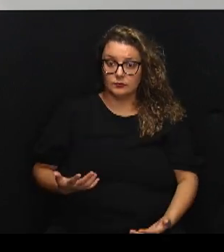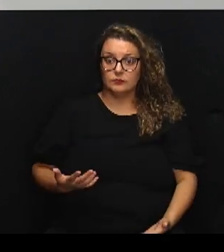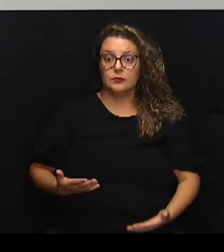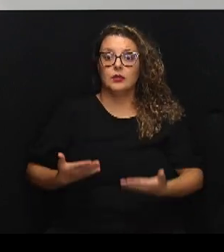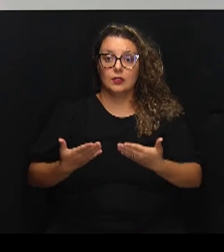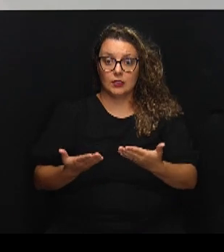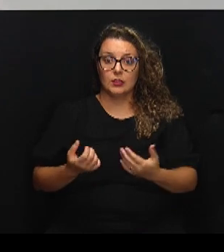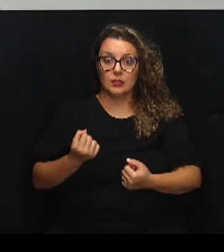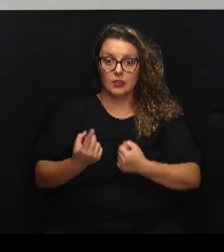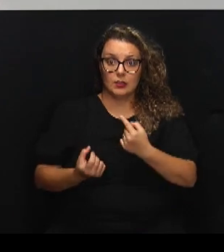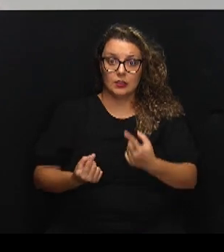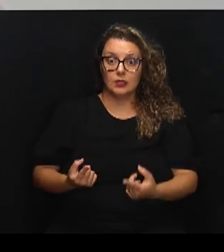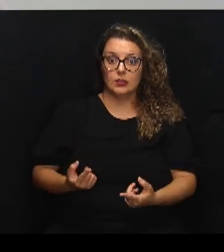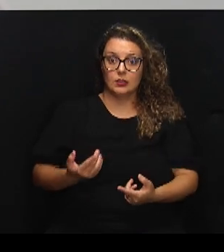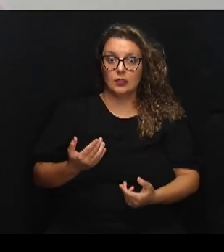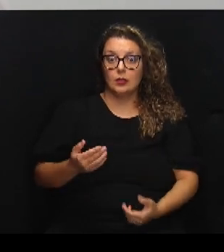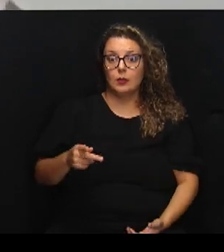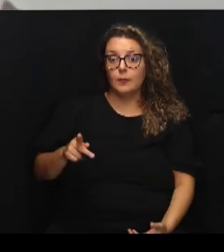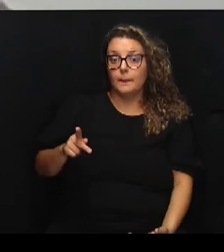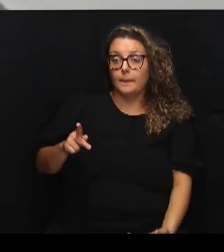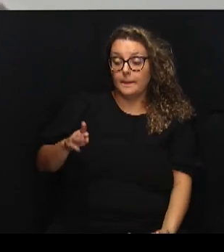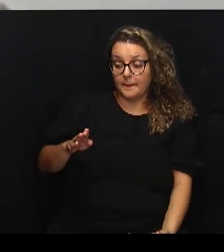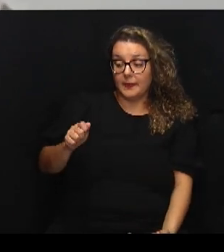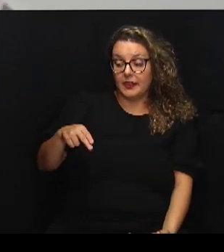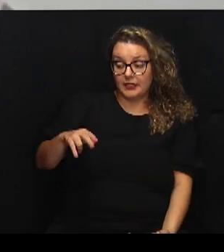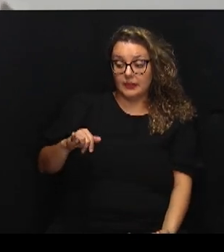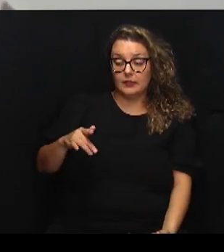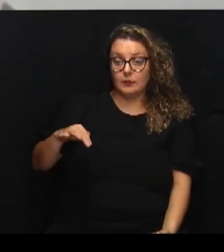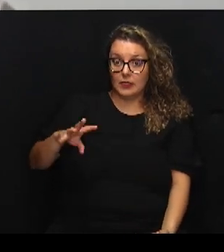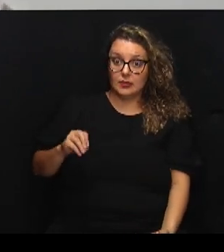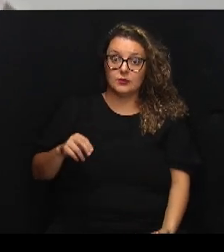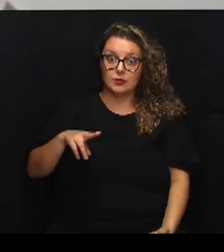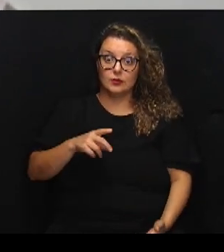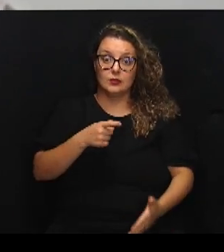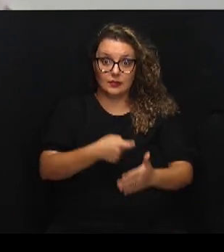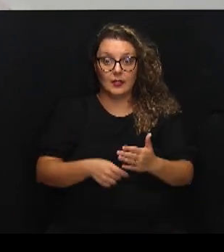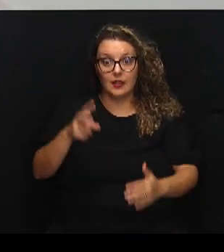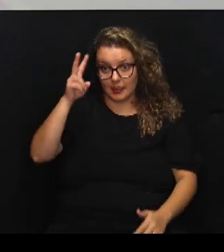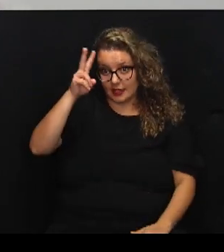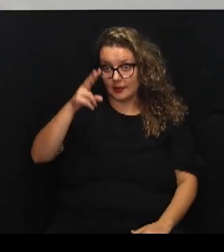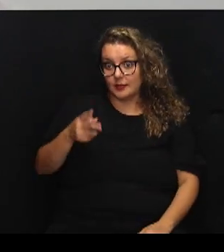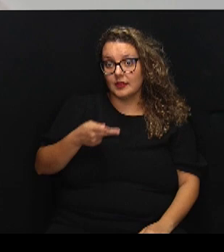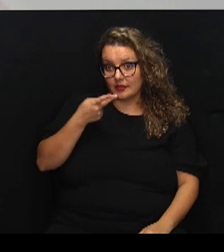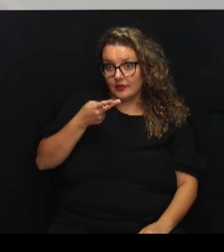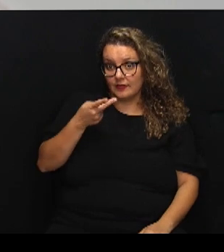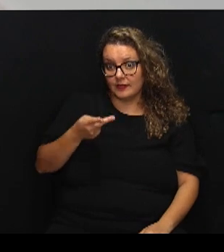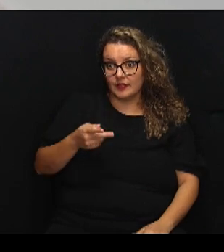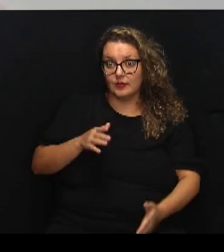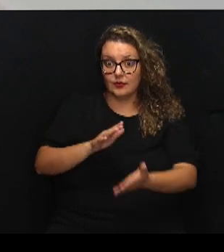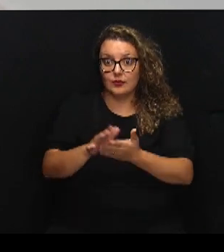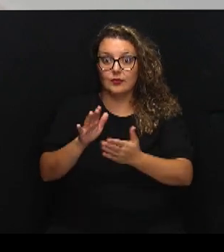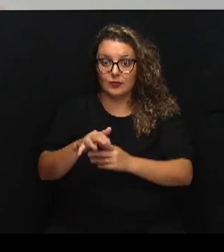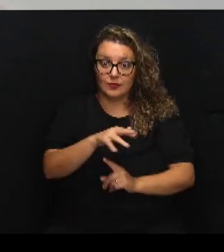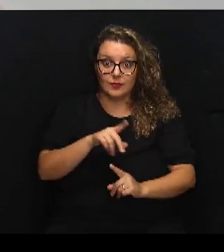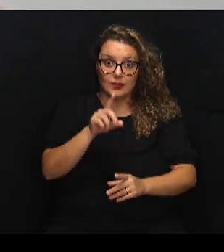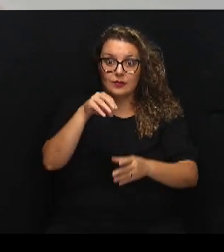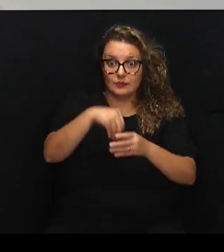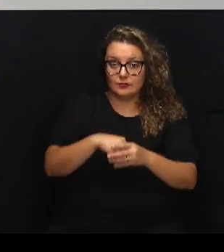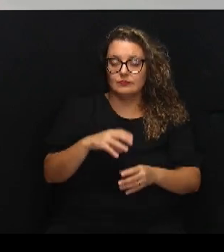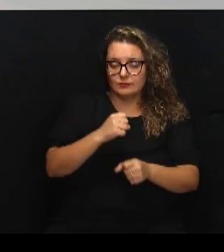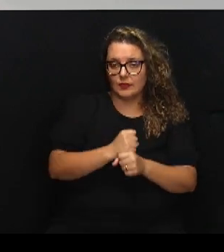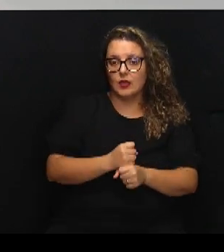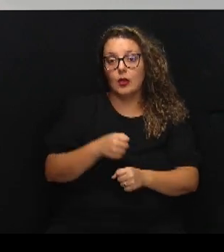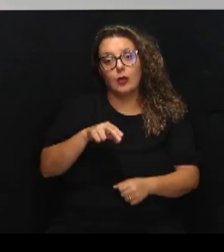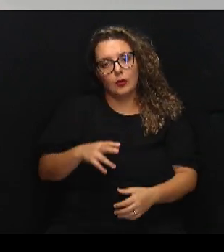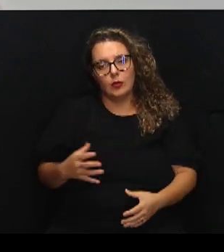robusto, né, que traga, inclusive, alguns banimentos. Ou sobretaxações. Lembra que eu falei que o custo ambiental ele não está computado? Ou